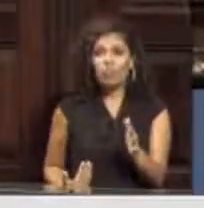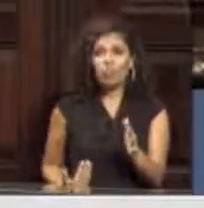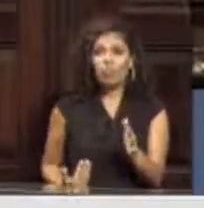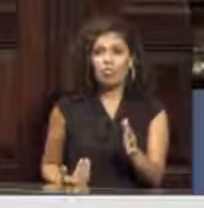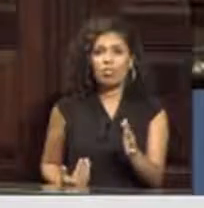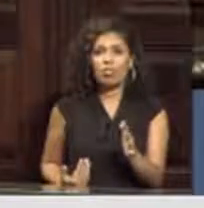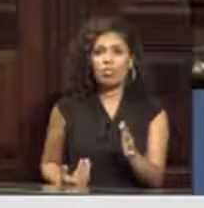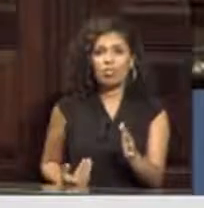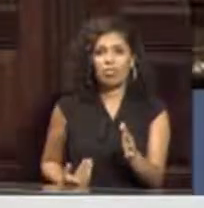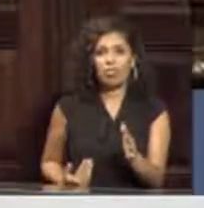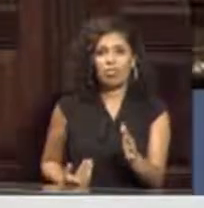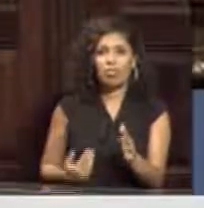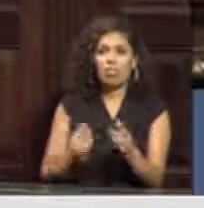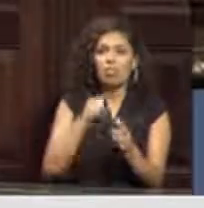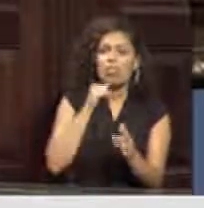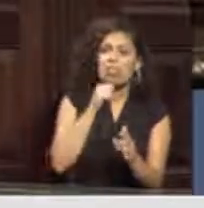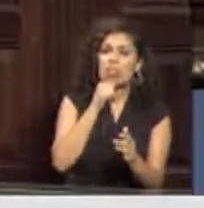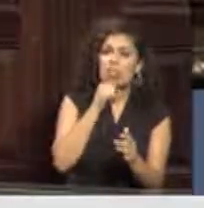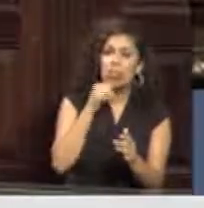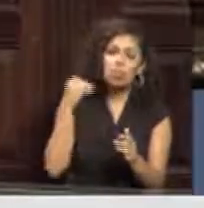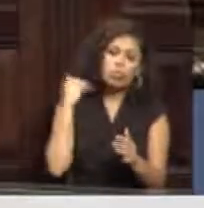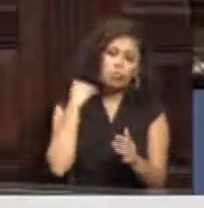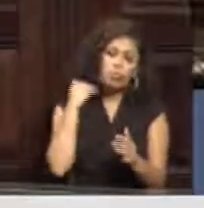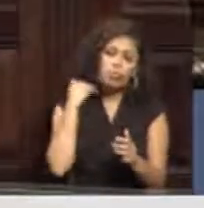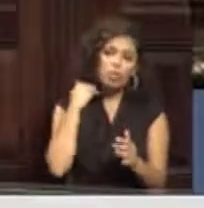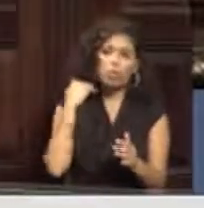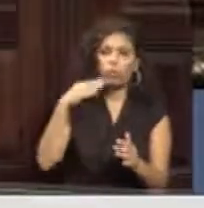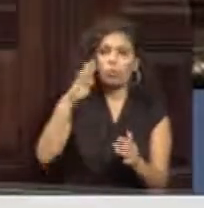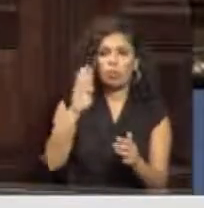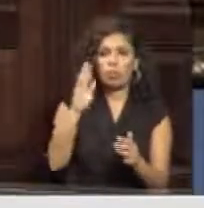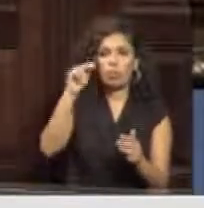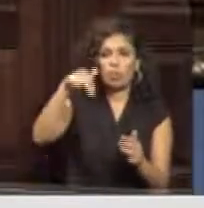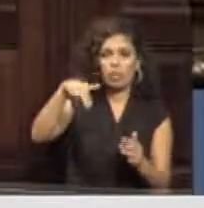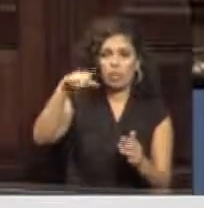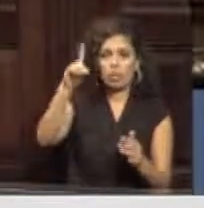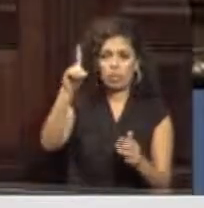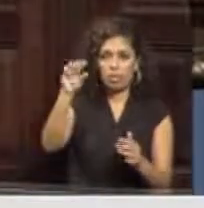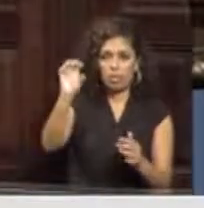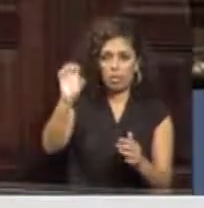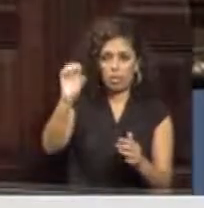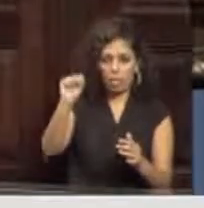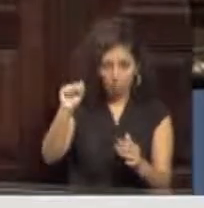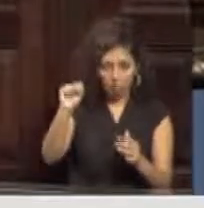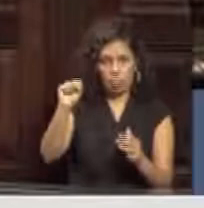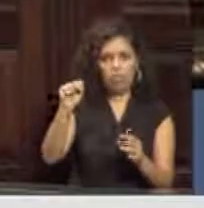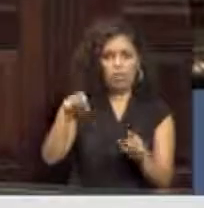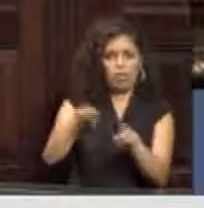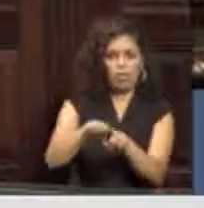Catarina e Rio Grande do Sul, que dão isenção de ISS,